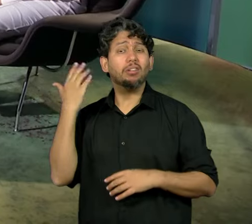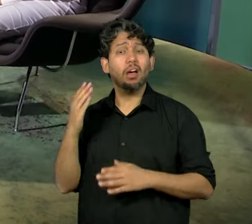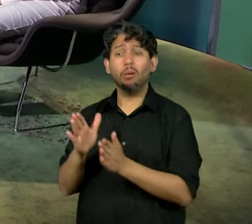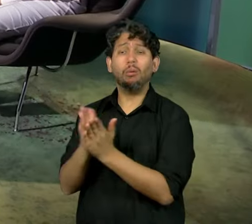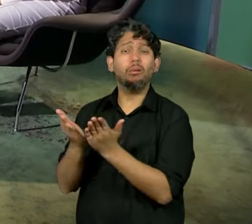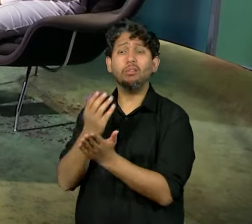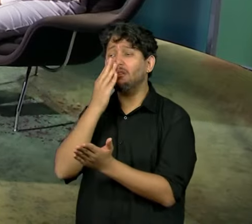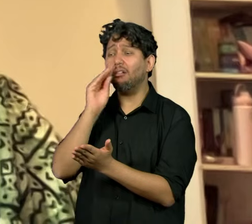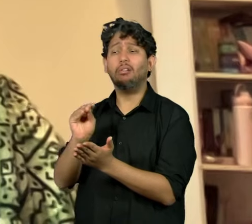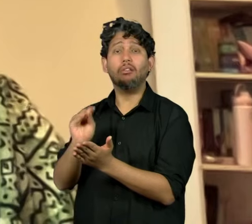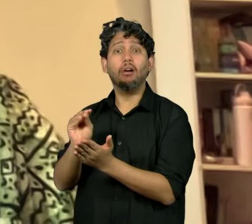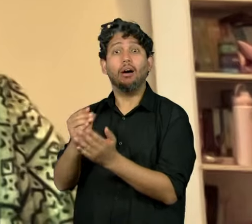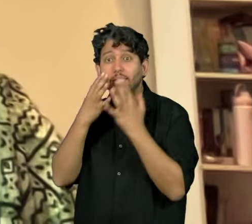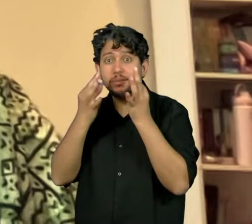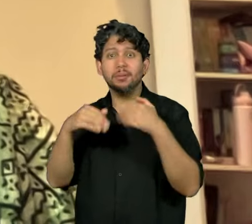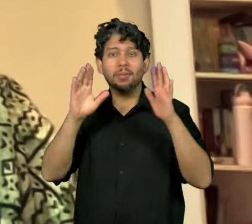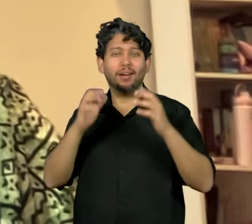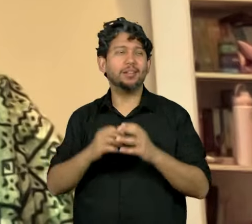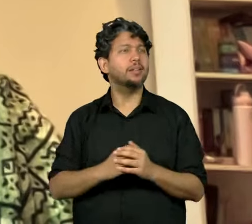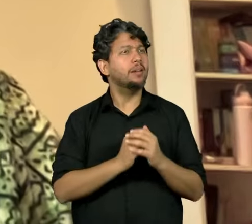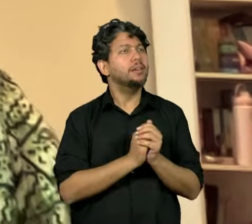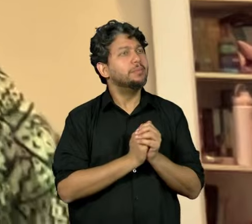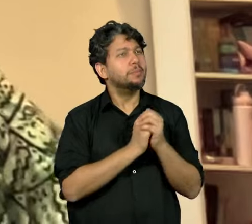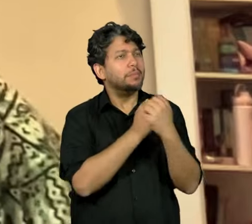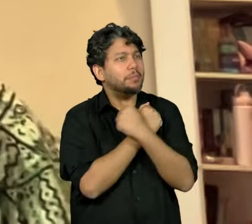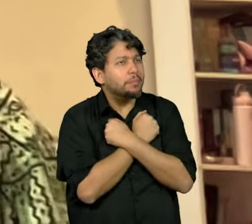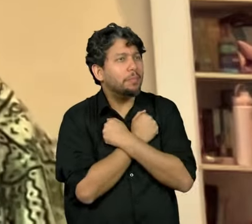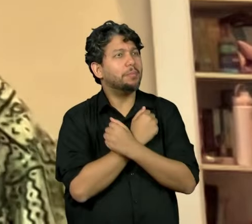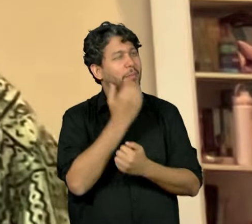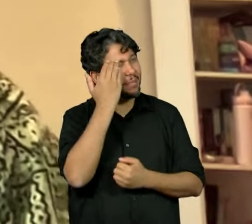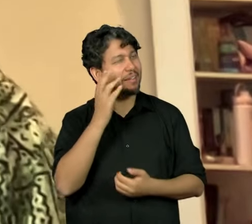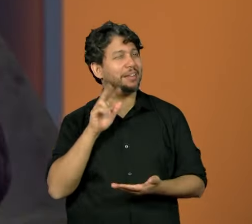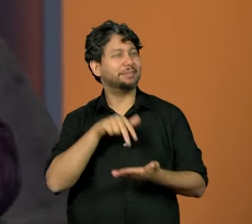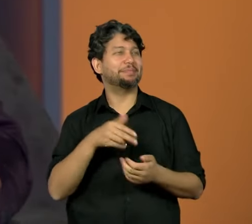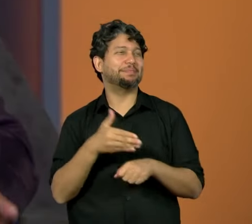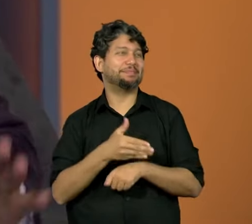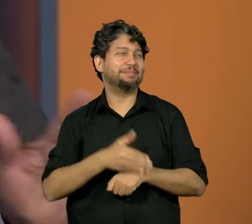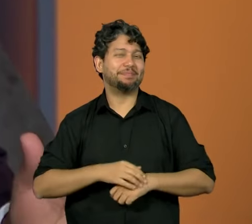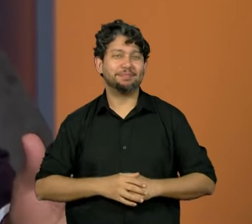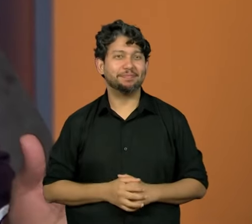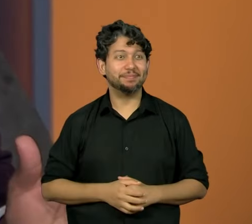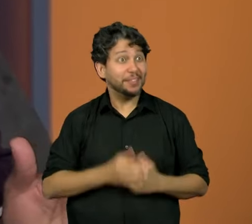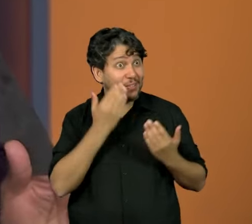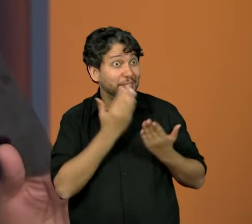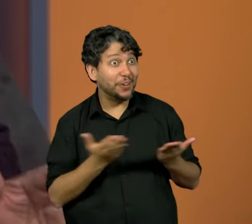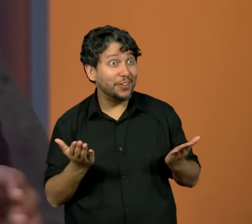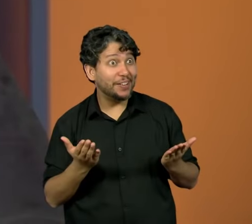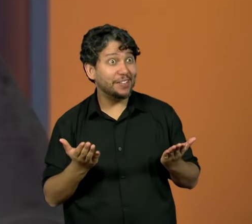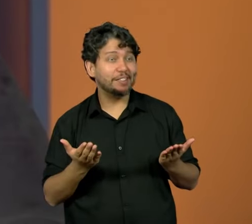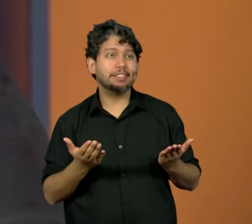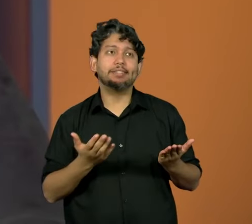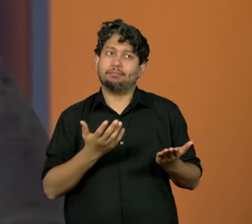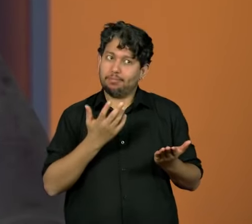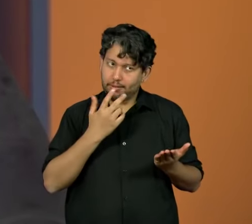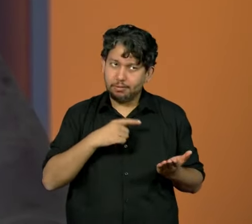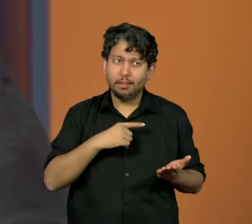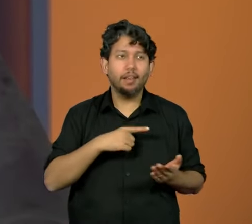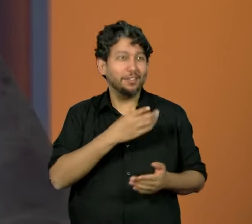antes. Goulart, um grande abraço, obrigado pela sua gentileza. Ok, grande abraço. Vocês viram que o que não falta, né,